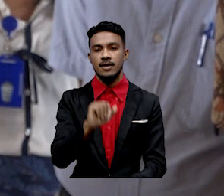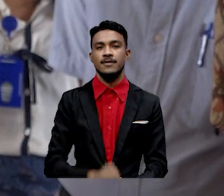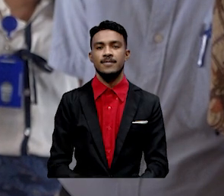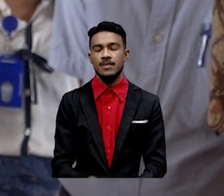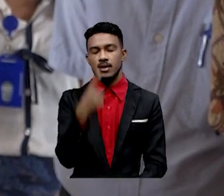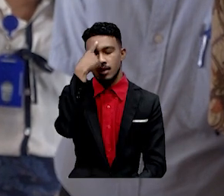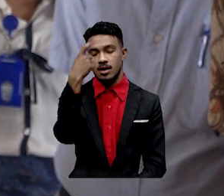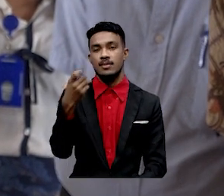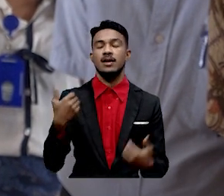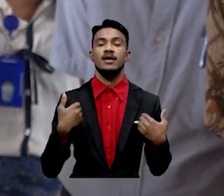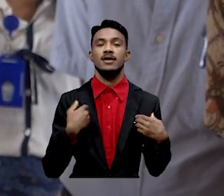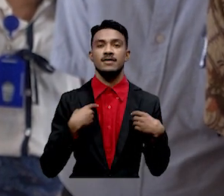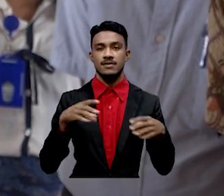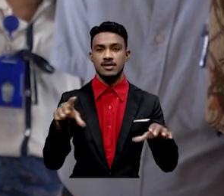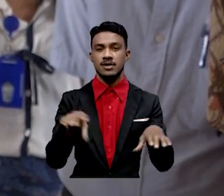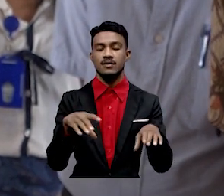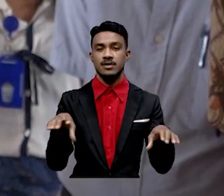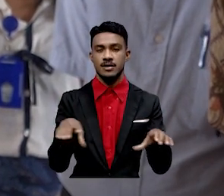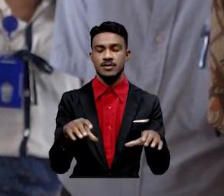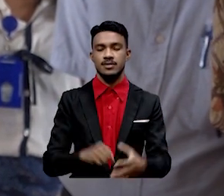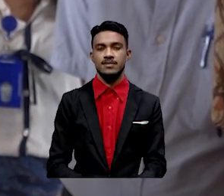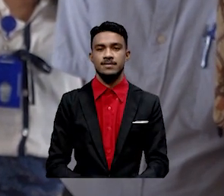tamba ia serviço